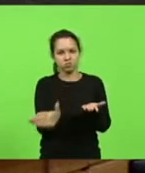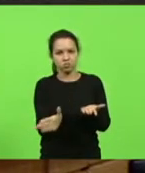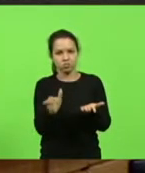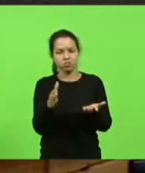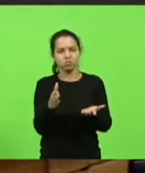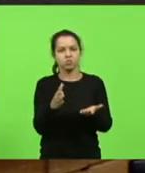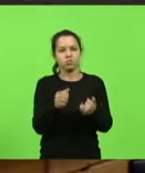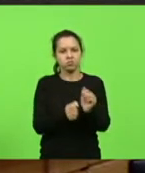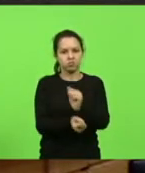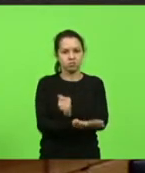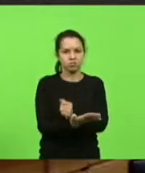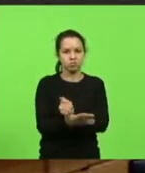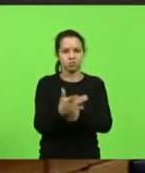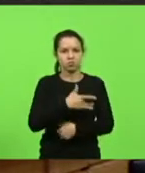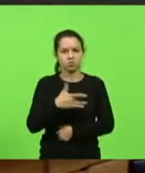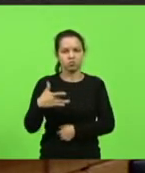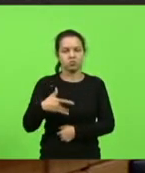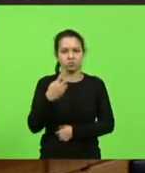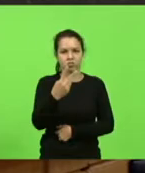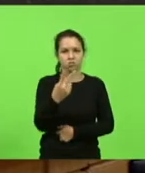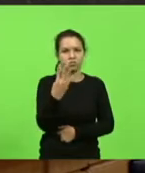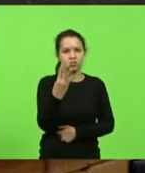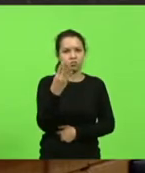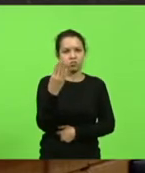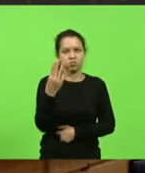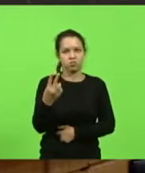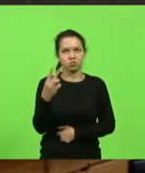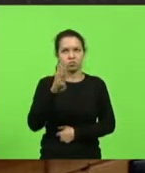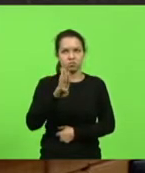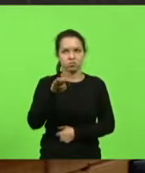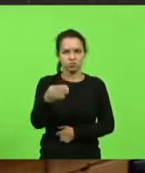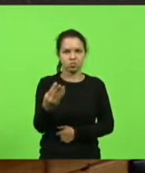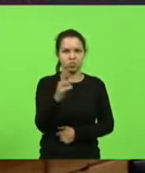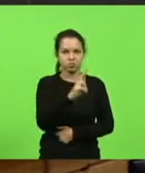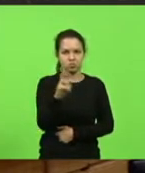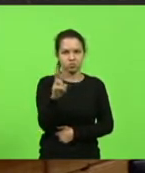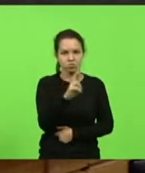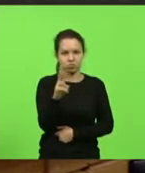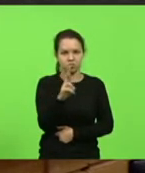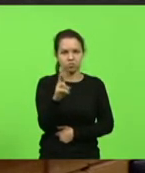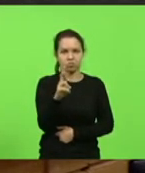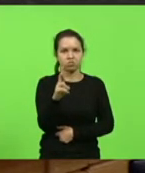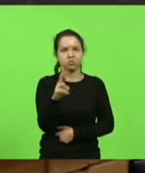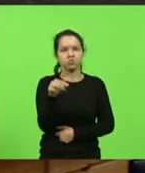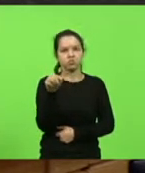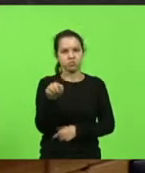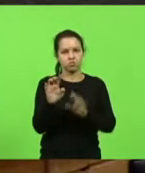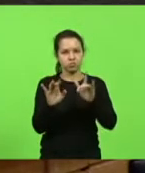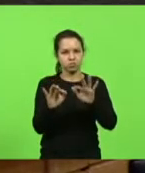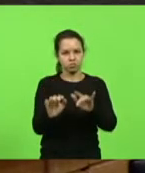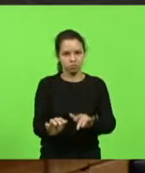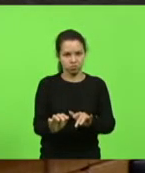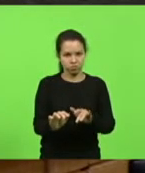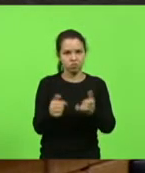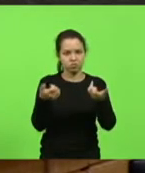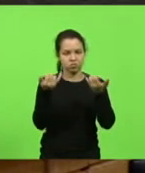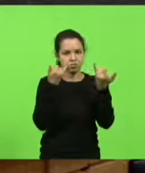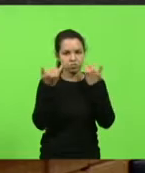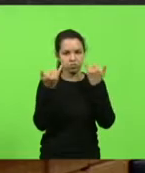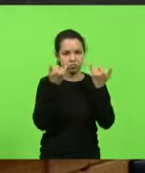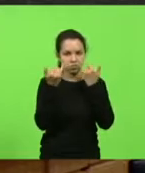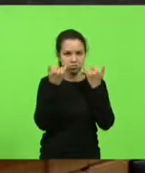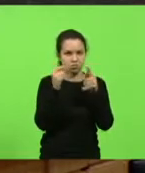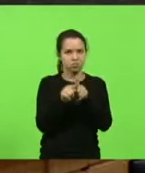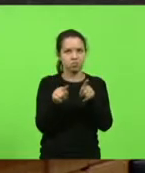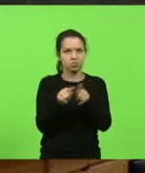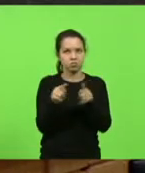242 bilhões de reais, segundo o portal do Reinaldo Azevedo. E falando em